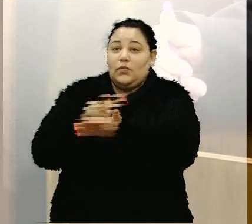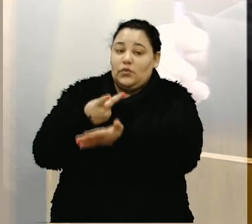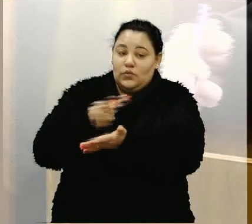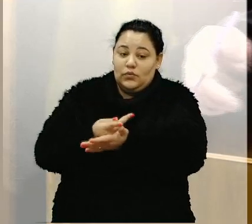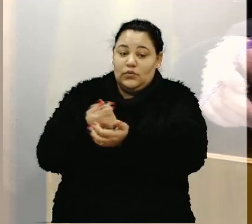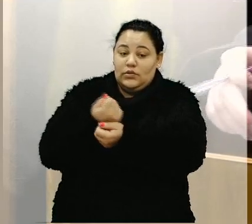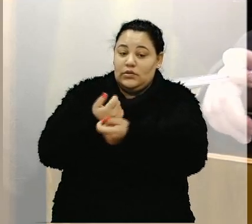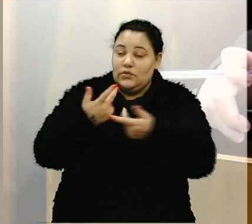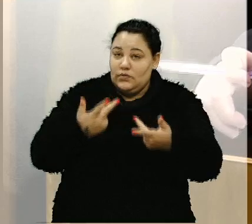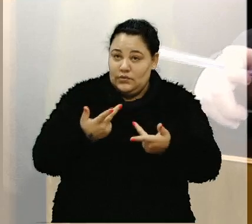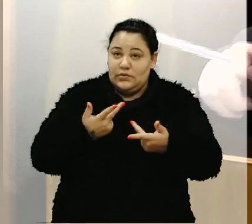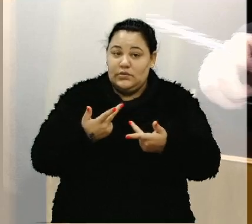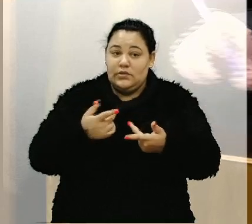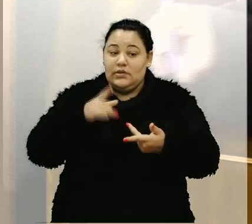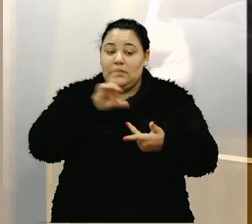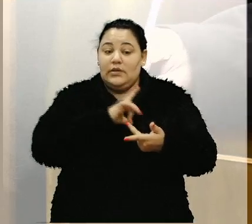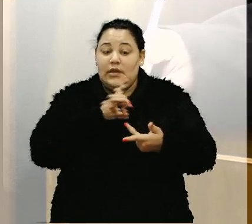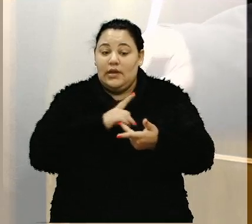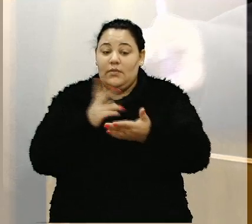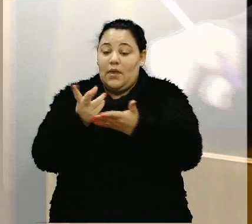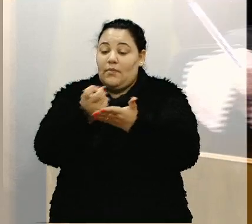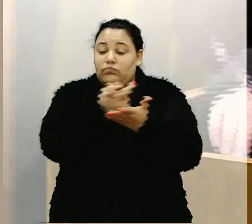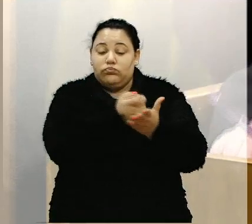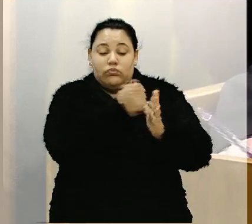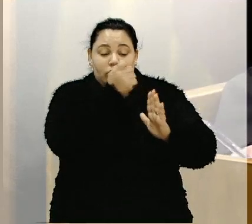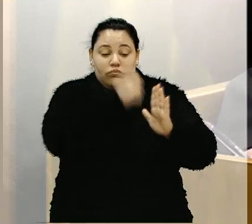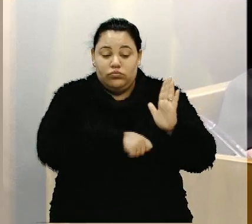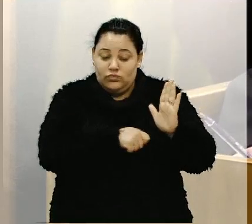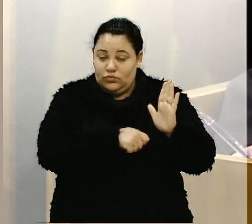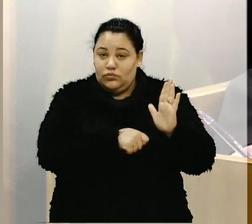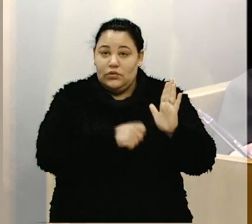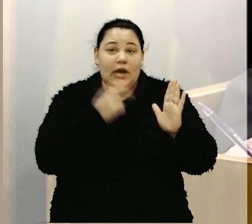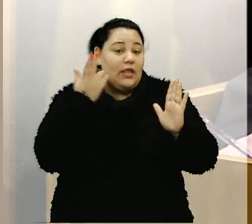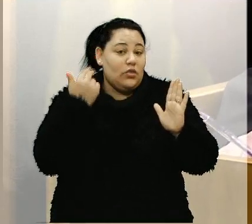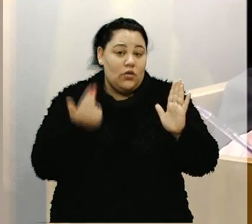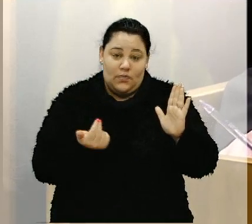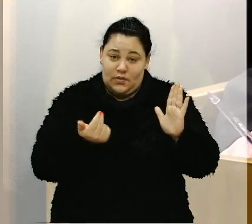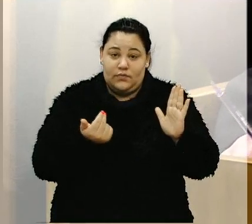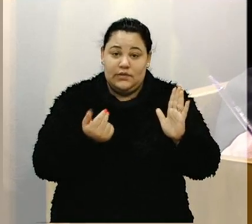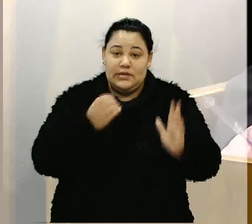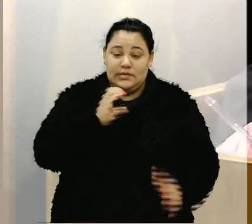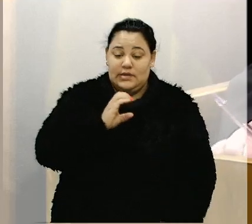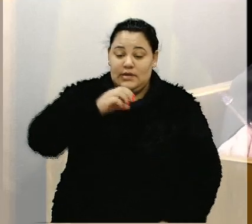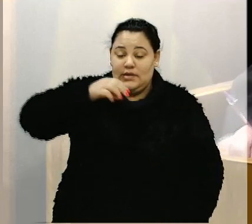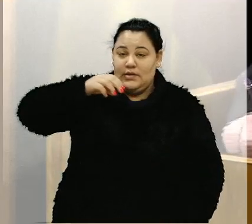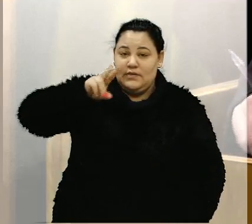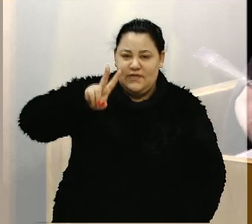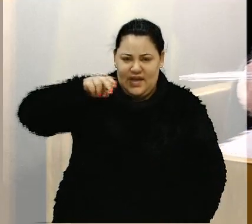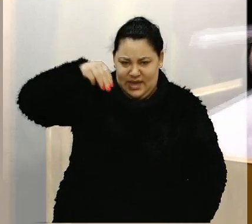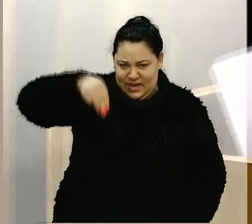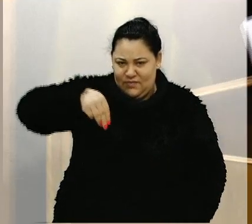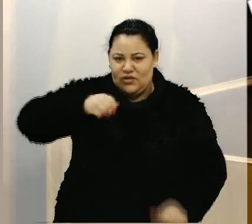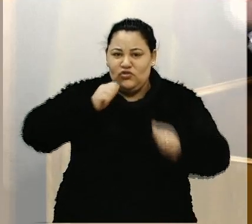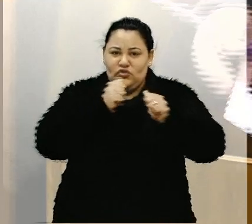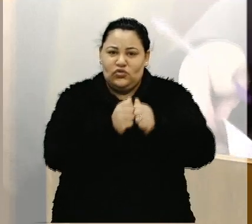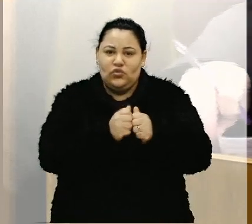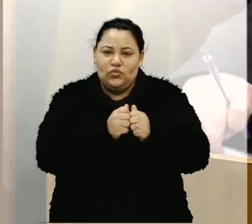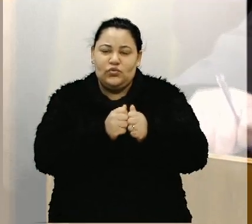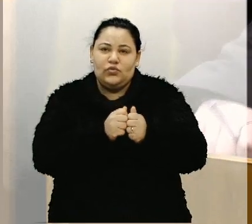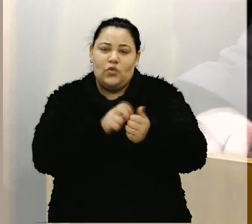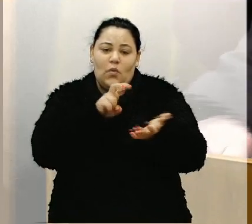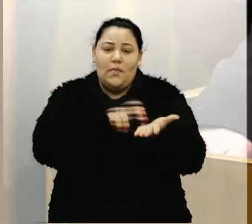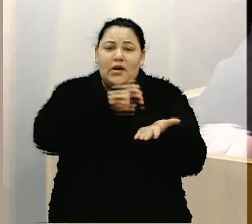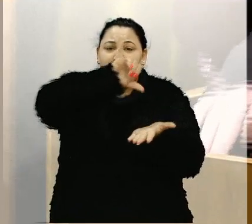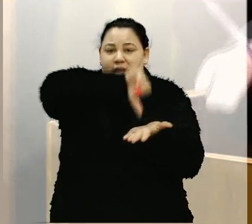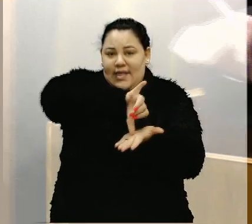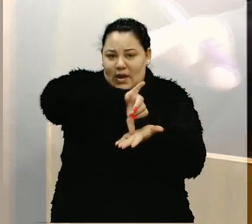enfim, existe uma tributação normatizada pela CVM e que o Banco Central absorve,